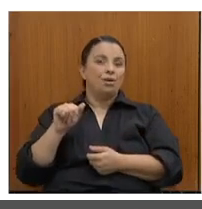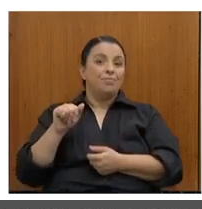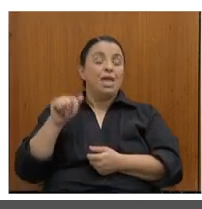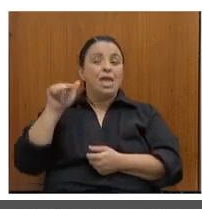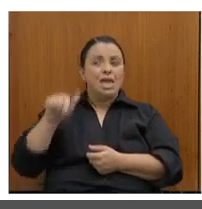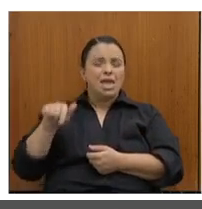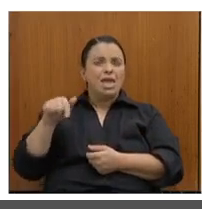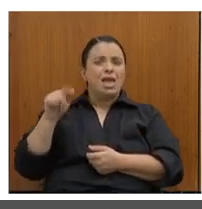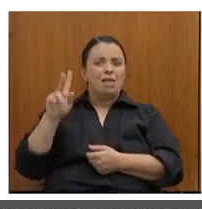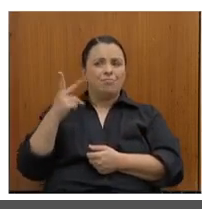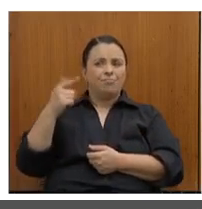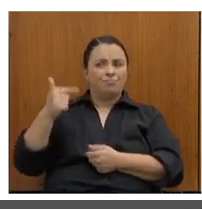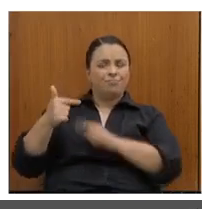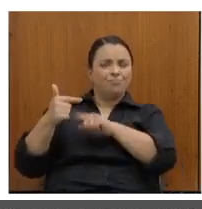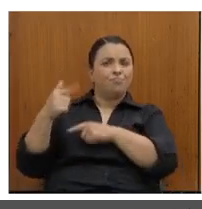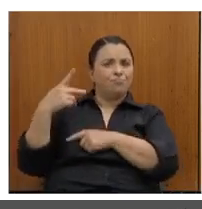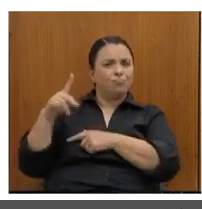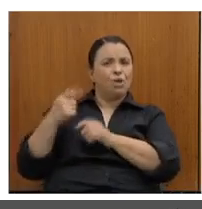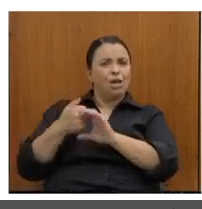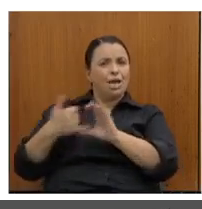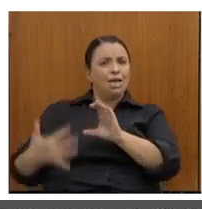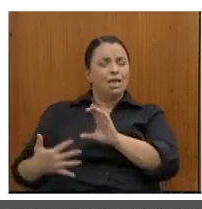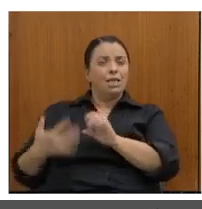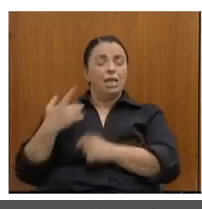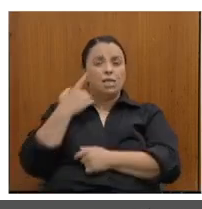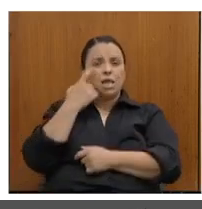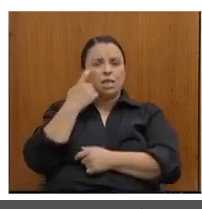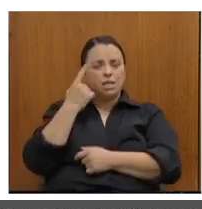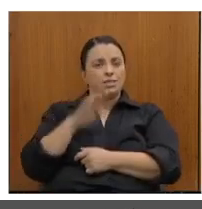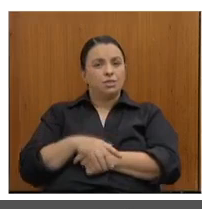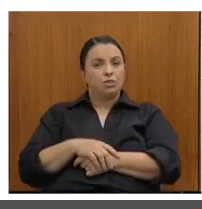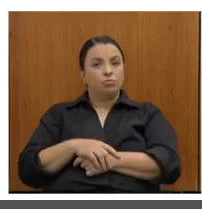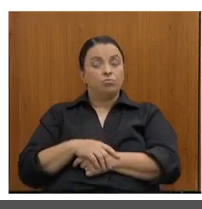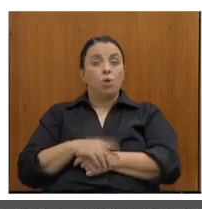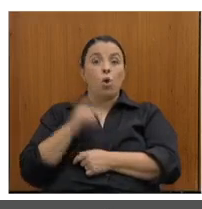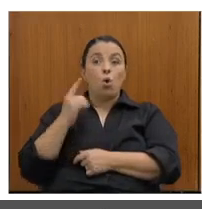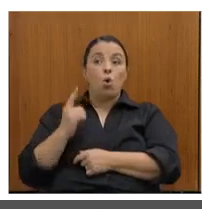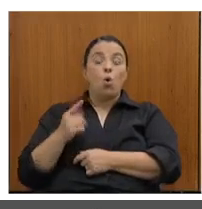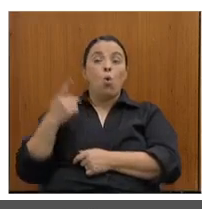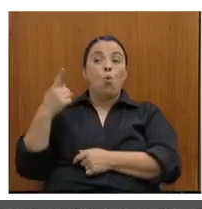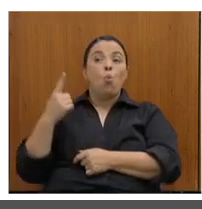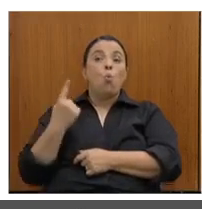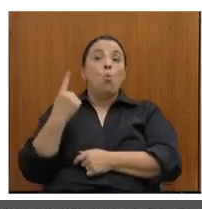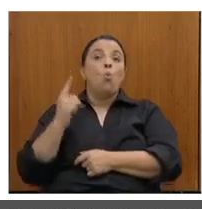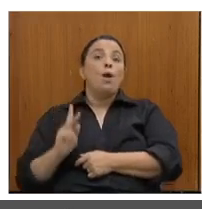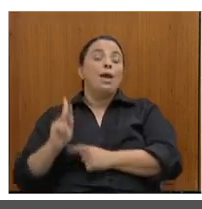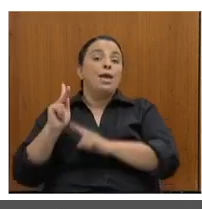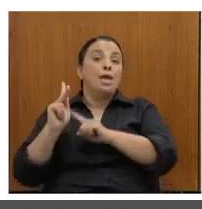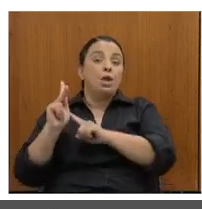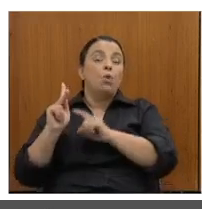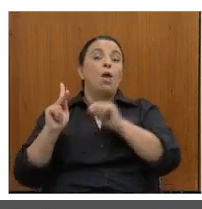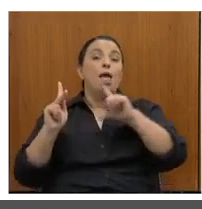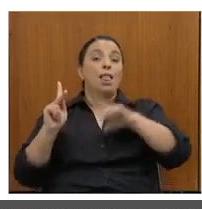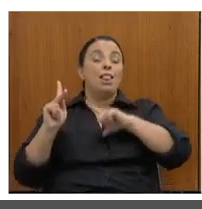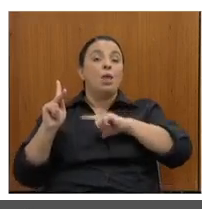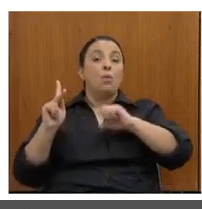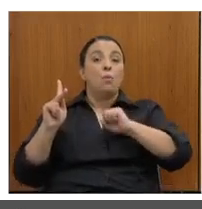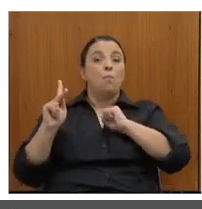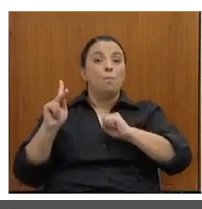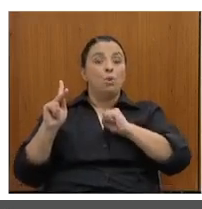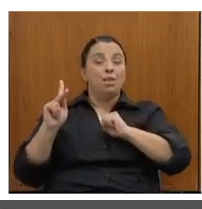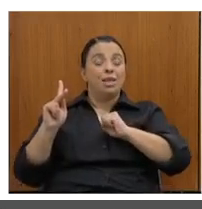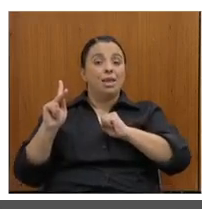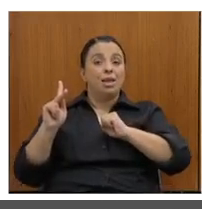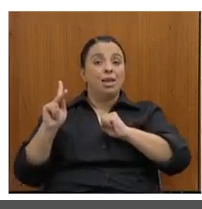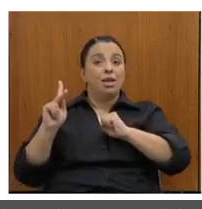característica muito interessante 1 kg de hidrogênio têm um poder calorífico três vezes superior ao do gás